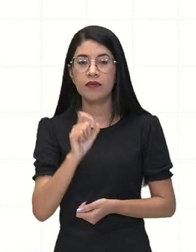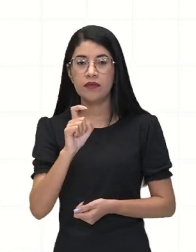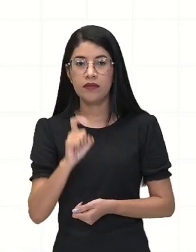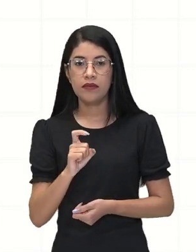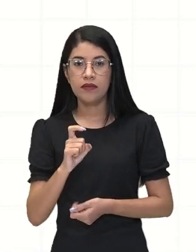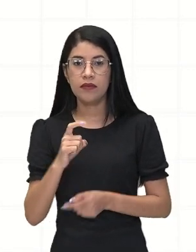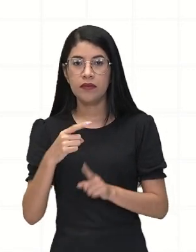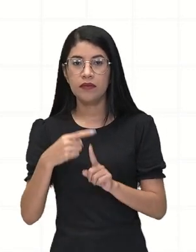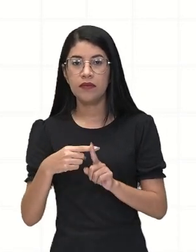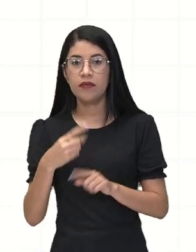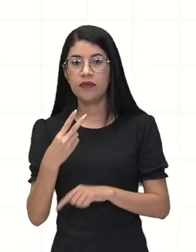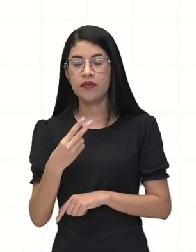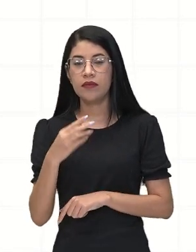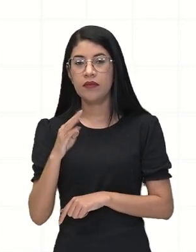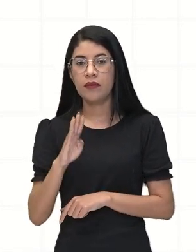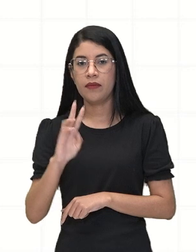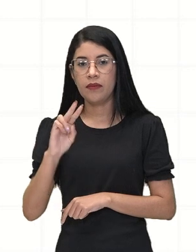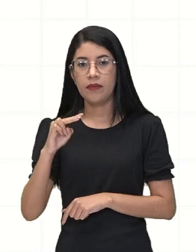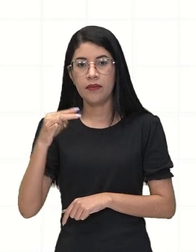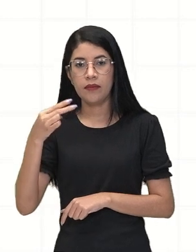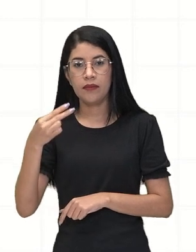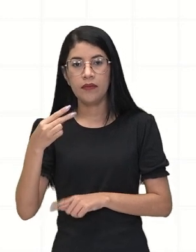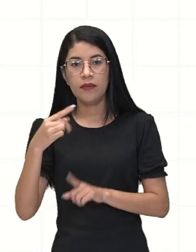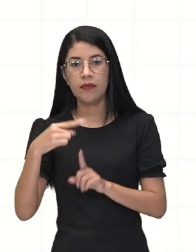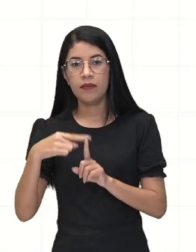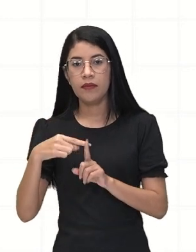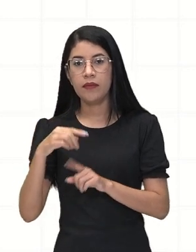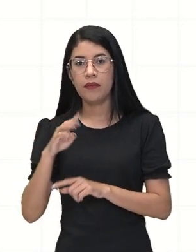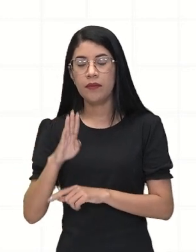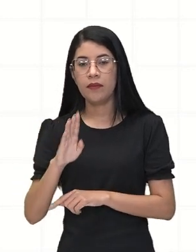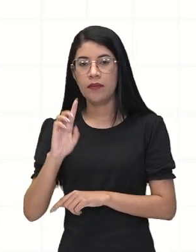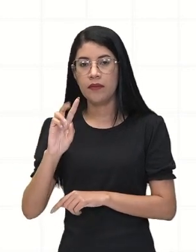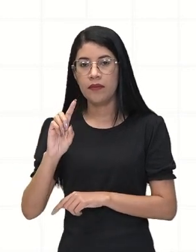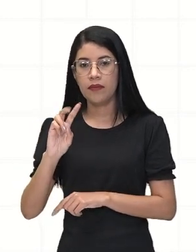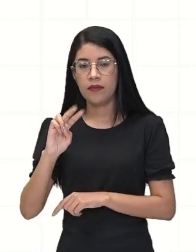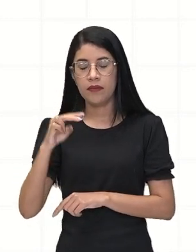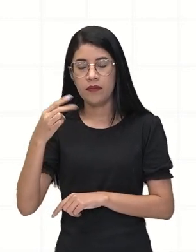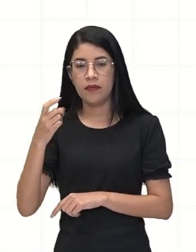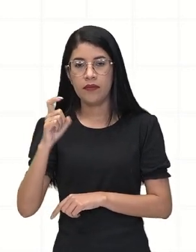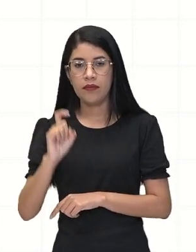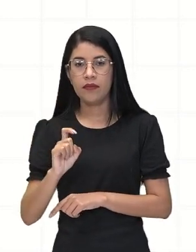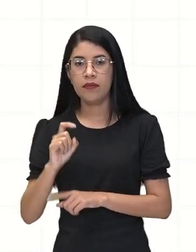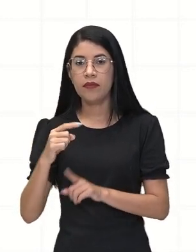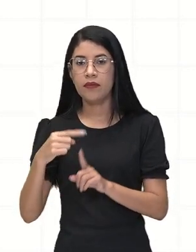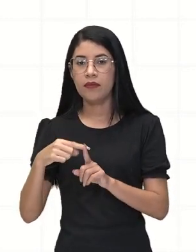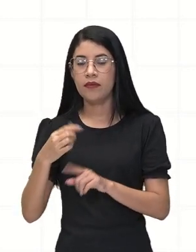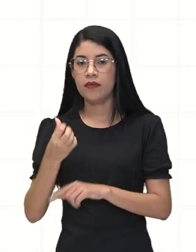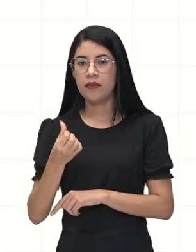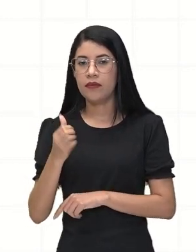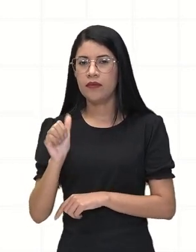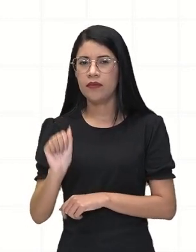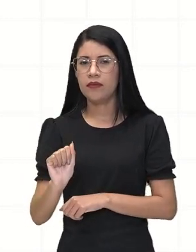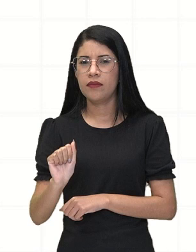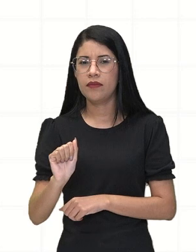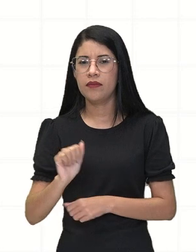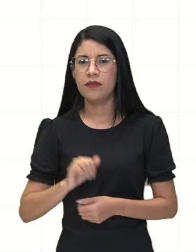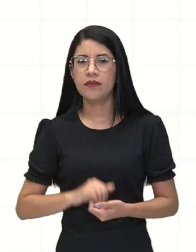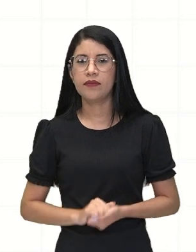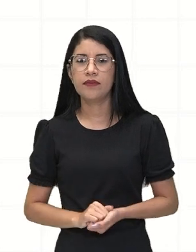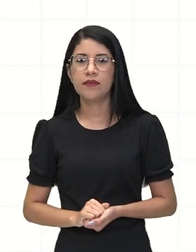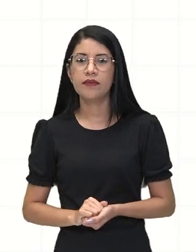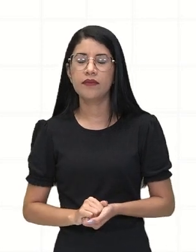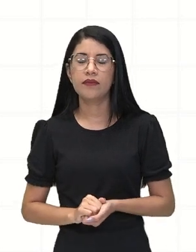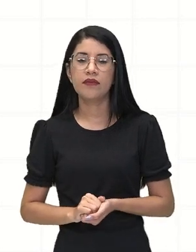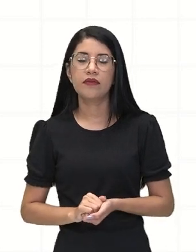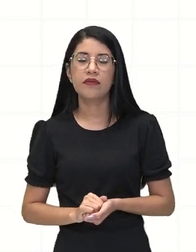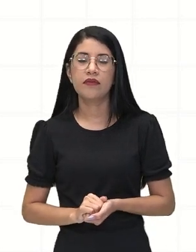A3AX mais 2B ao quadrado mais B ao quadrado x mais 6A. Então,